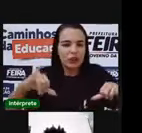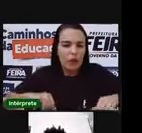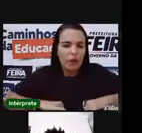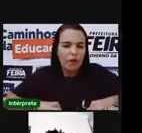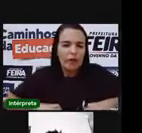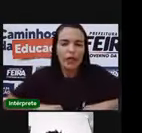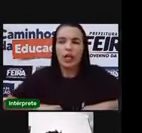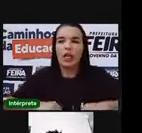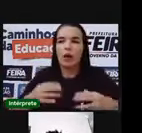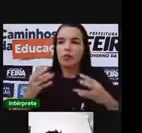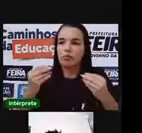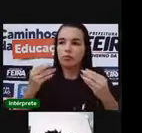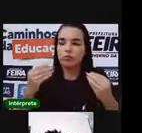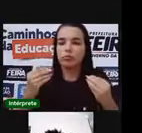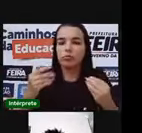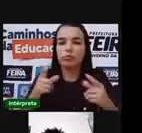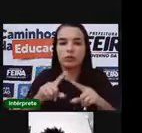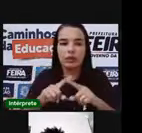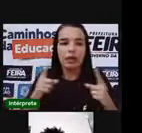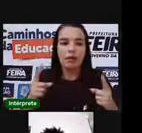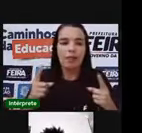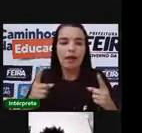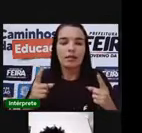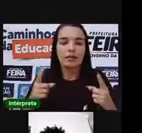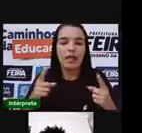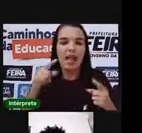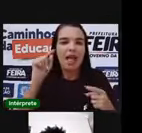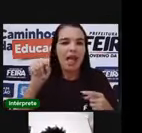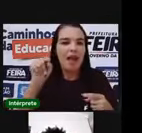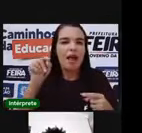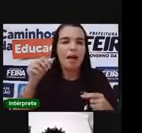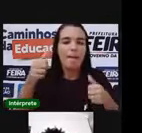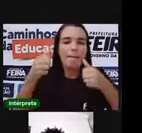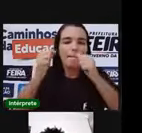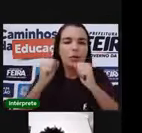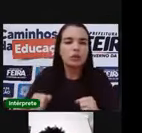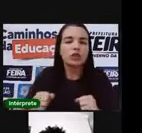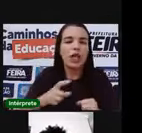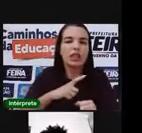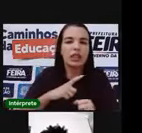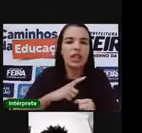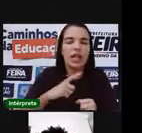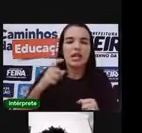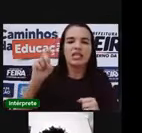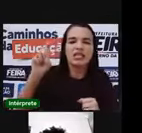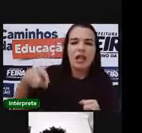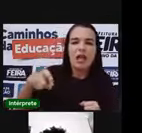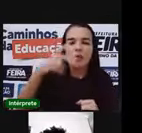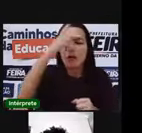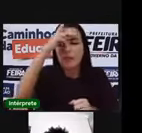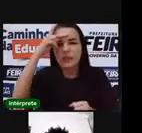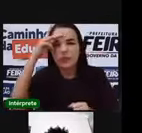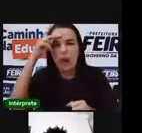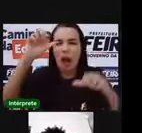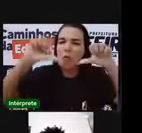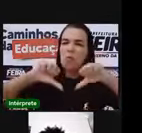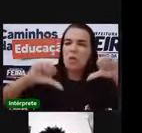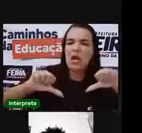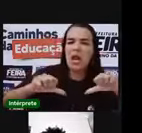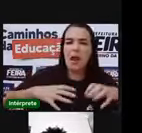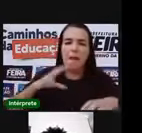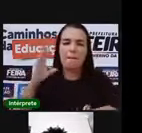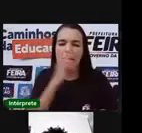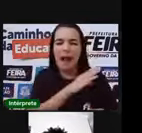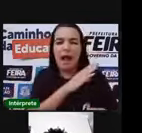pessoa mal. Ela virou uma pessoa solidária, cheia de amor, não é? Então, ela produz muitas pinturas, muitas telas,